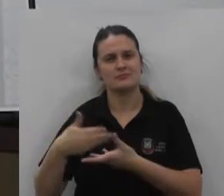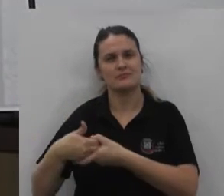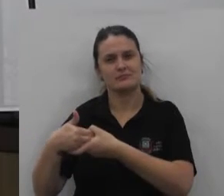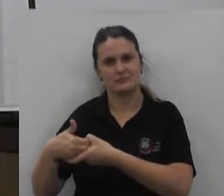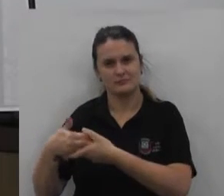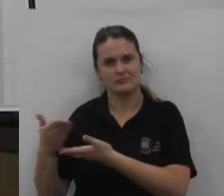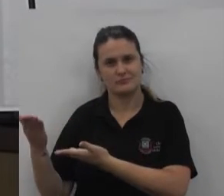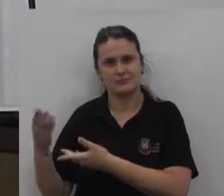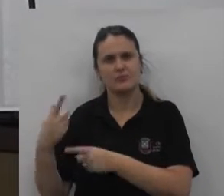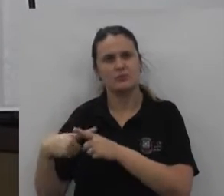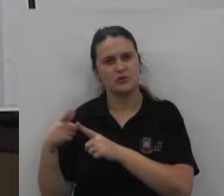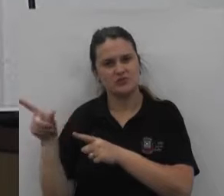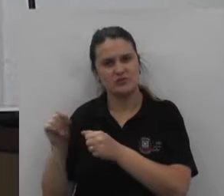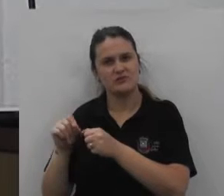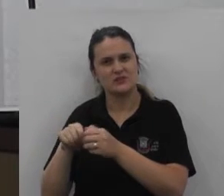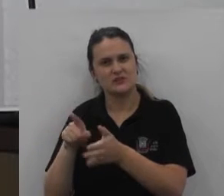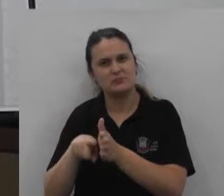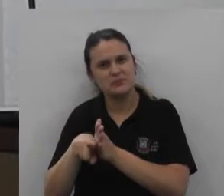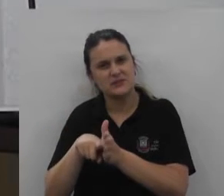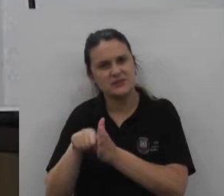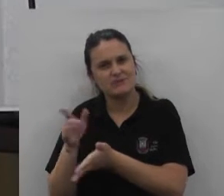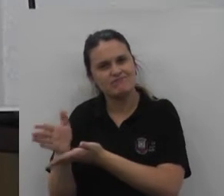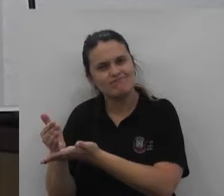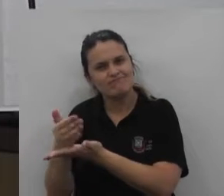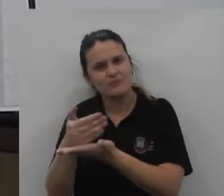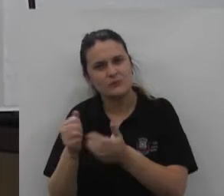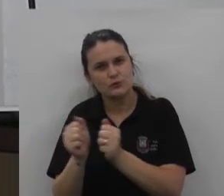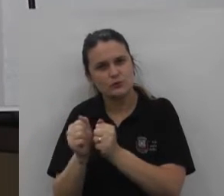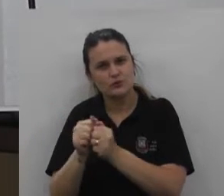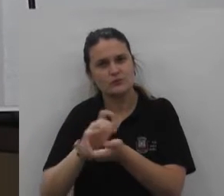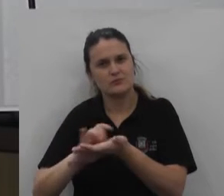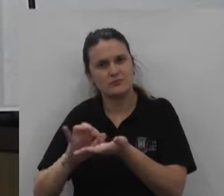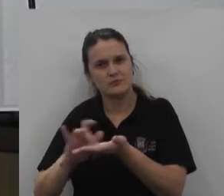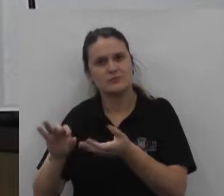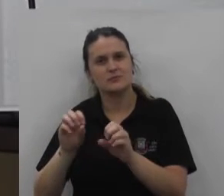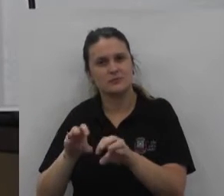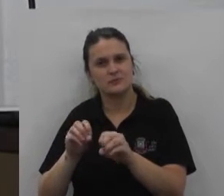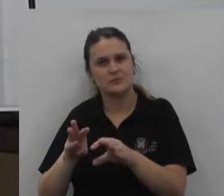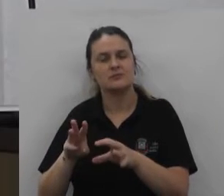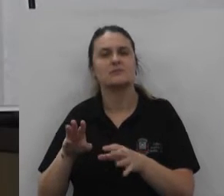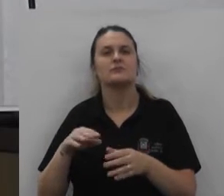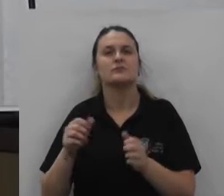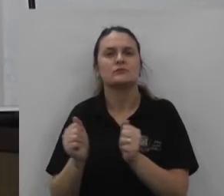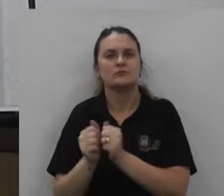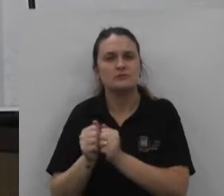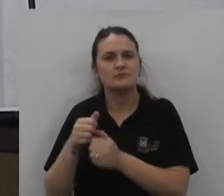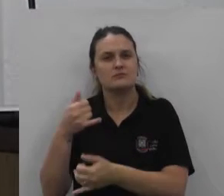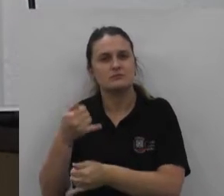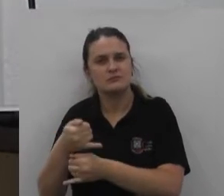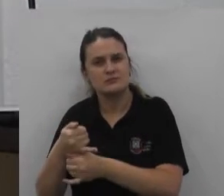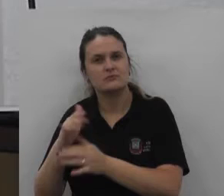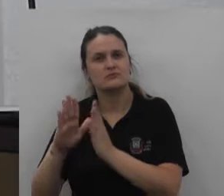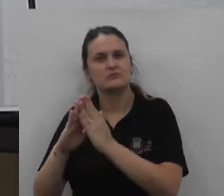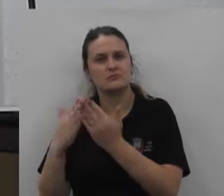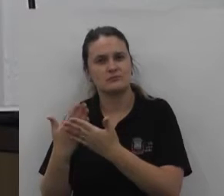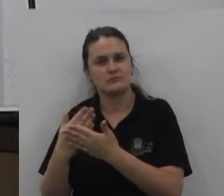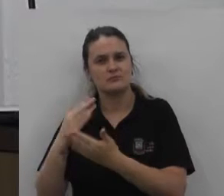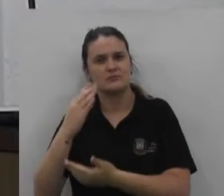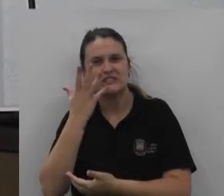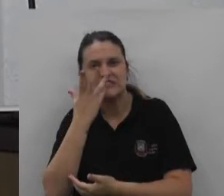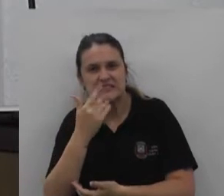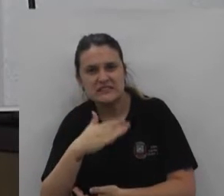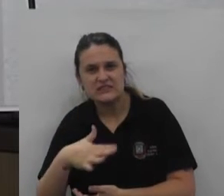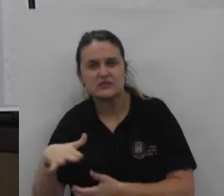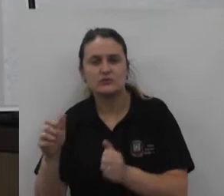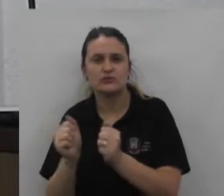aqui parabenizá-la por esse levantamento que ela fez junto à Secretaria Municipal, junto às diretoras dos CMEIs, junto